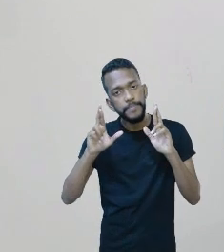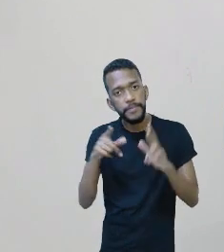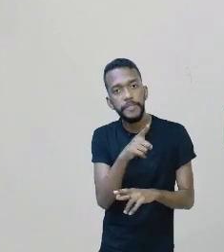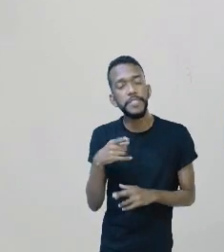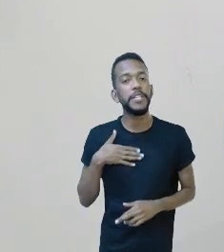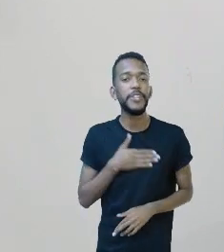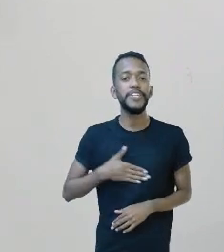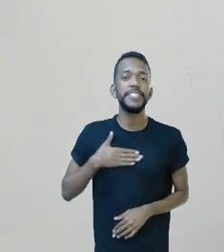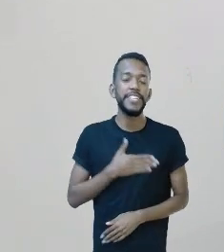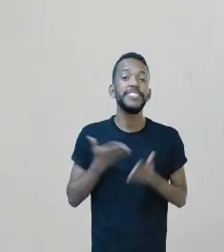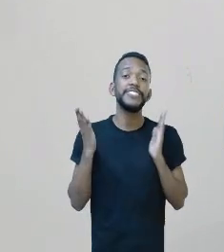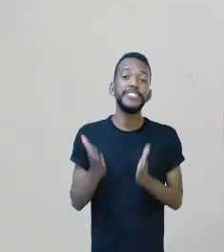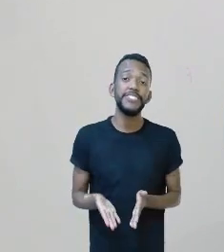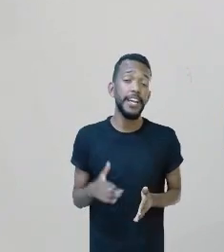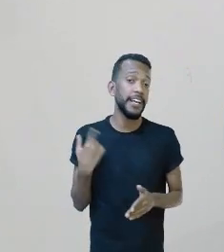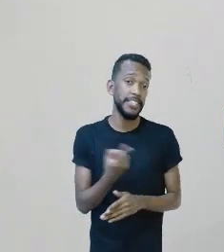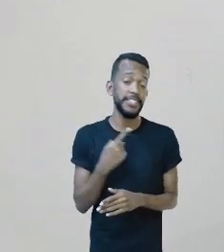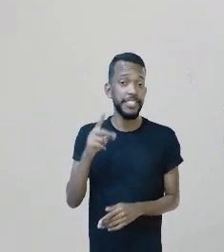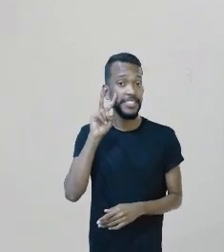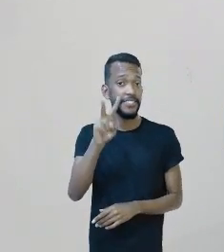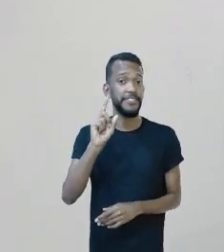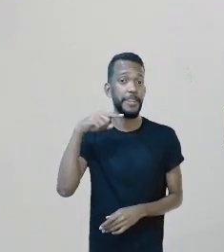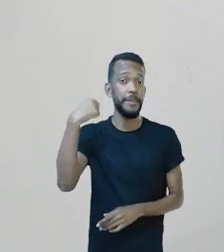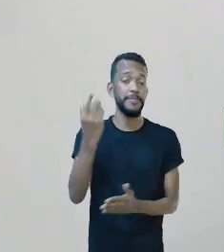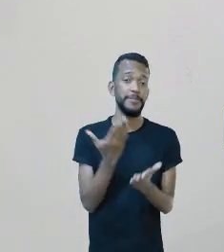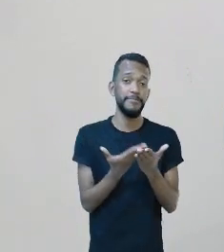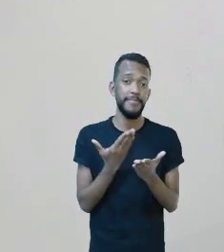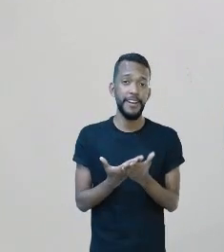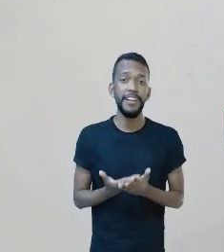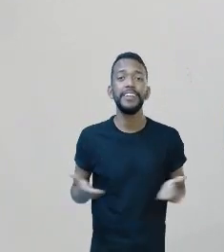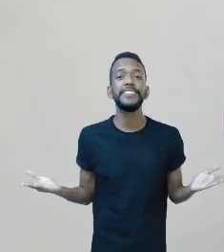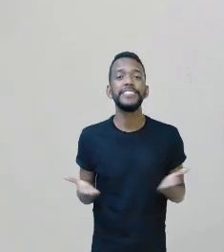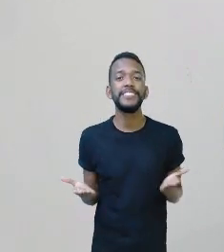tenham gostado e a gente se vê na próxima